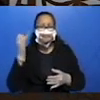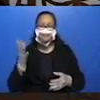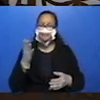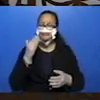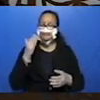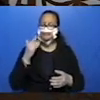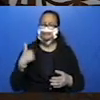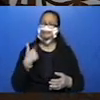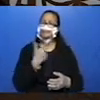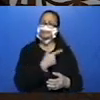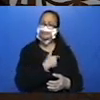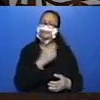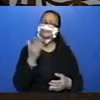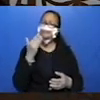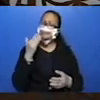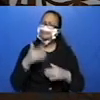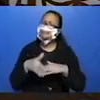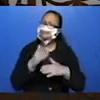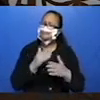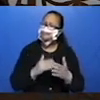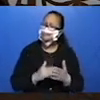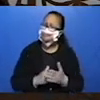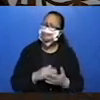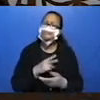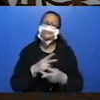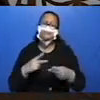comer de tudo, sempre variado.